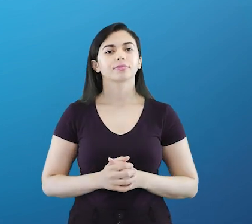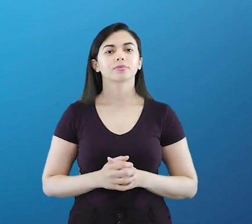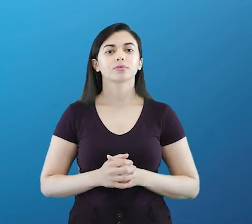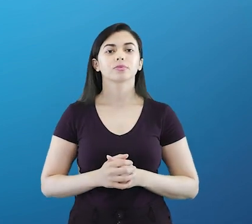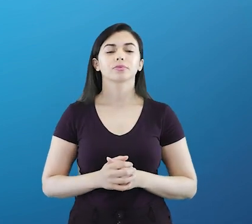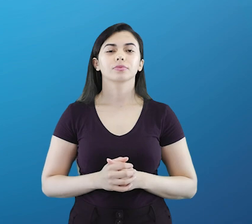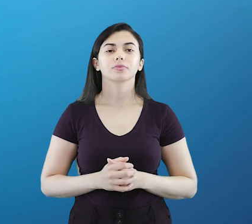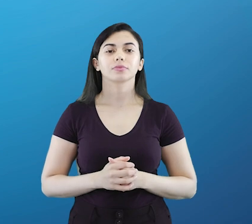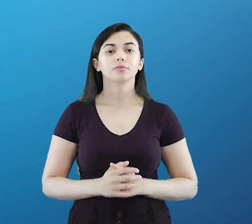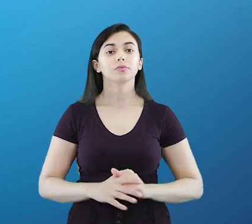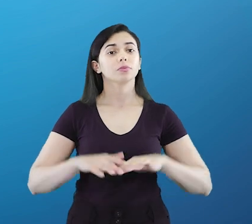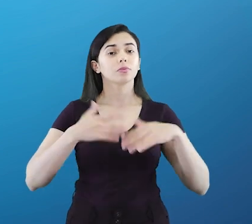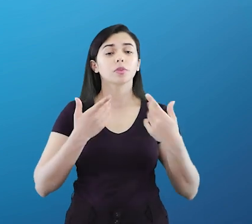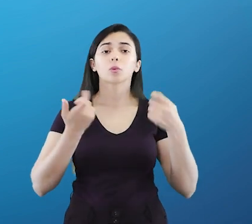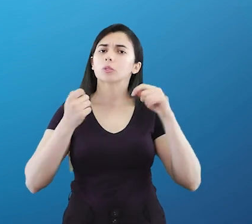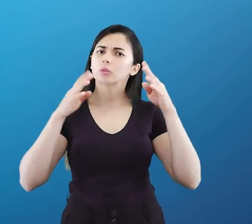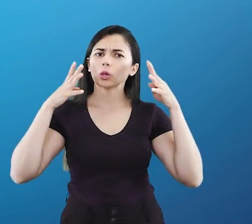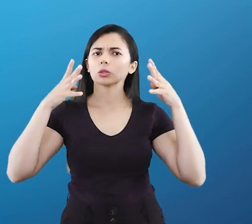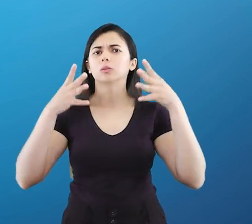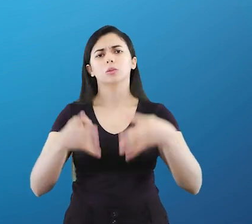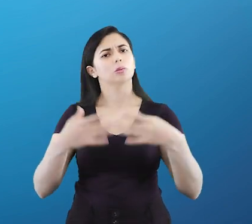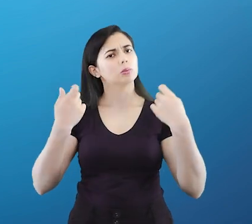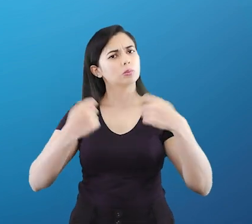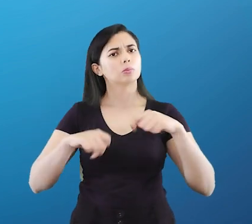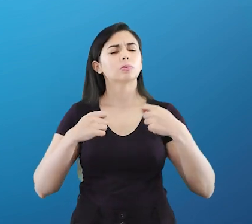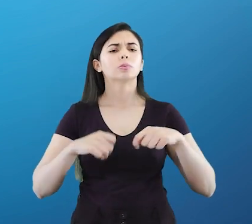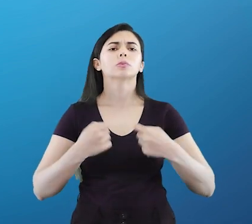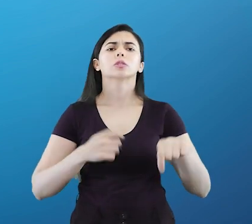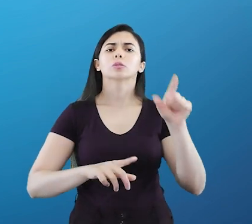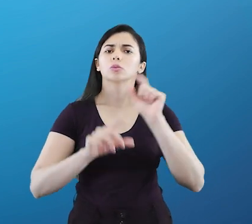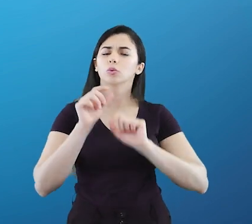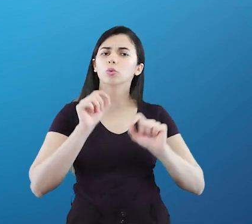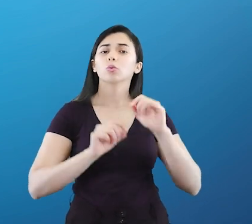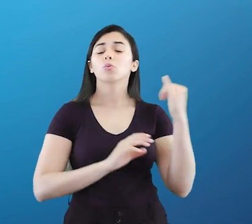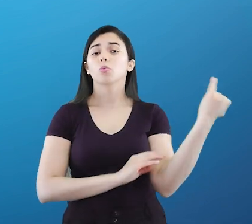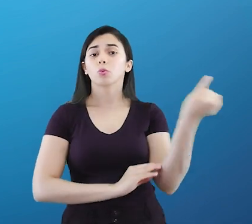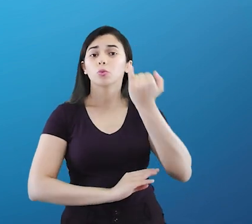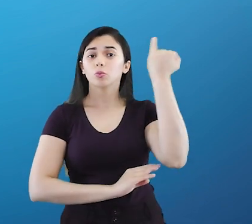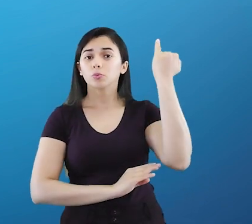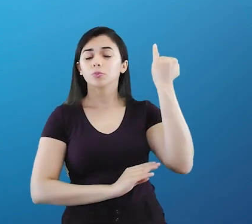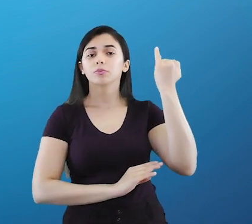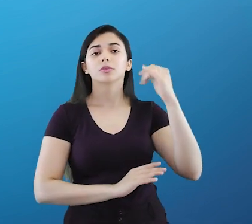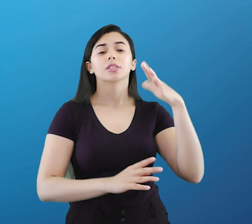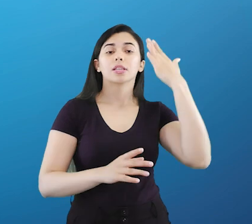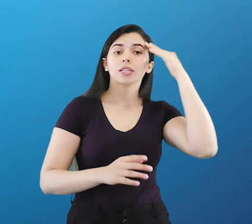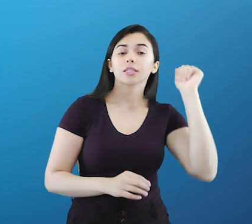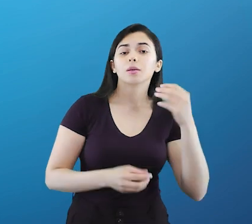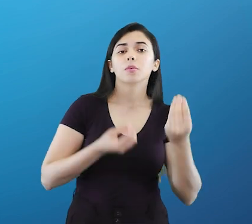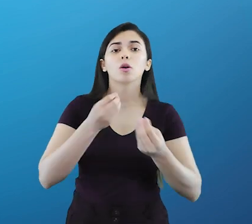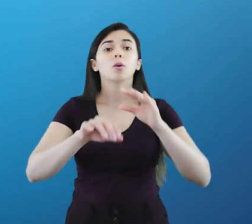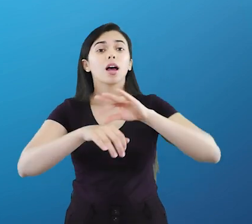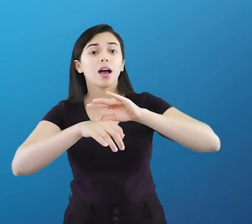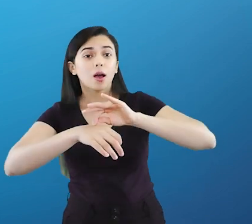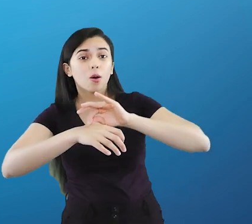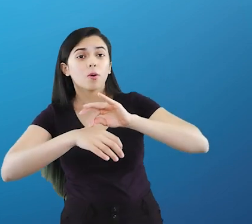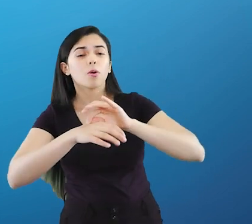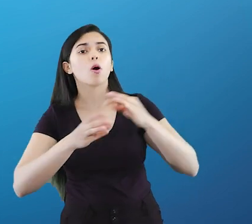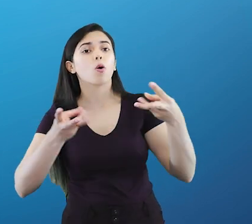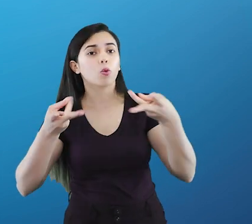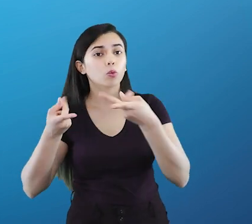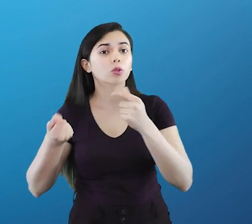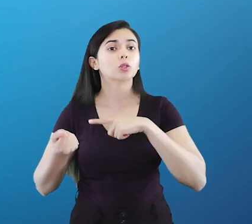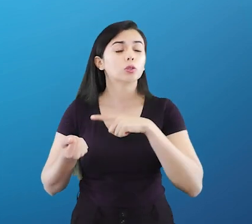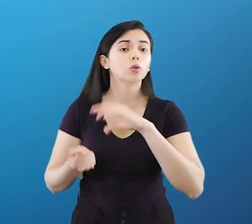repete. Então, é um alerta muito importante a necessidade, a importância de saber a procedência da carne que você compra e